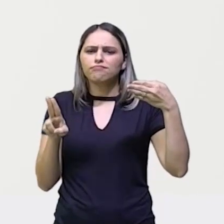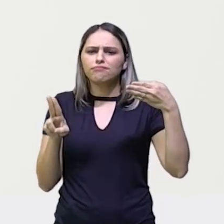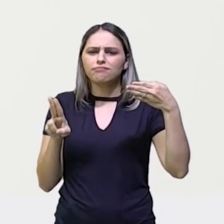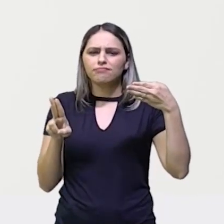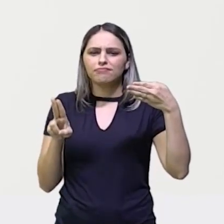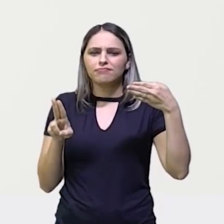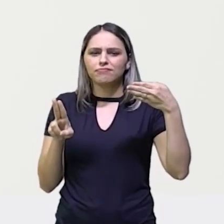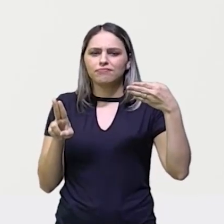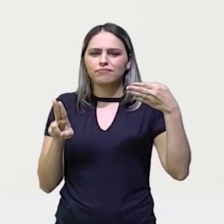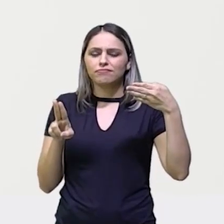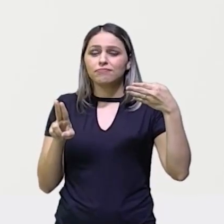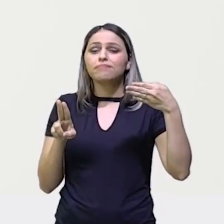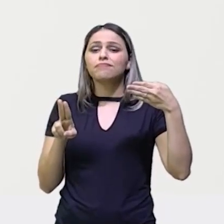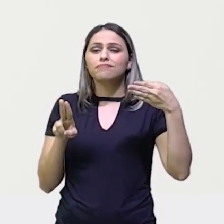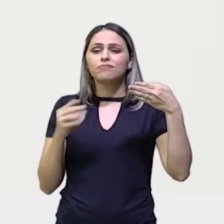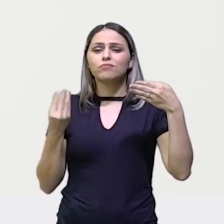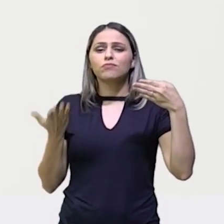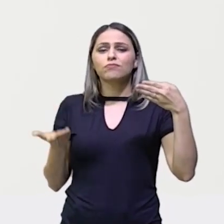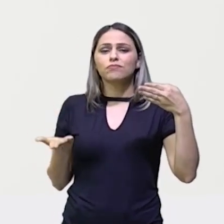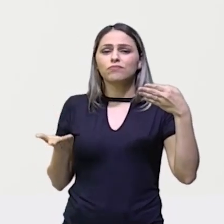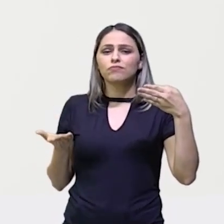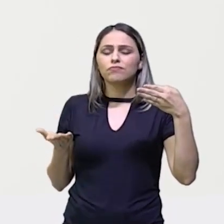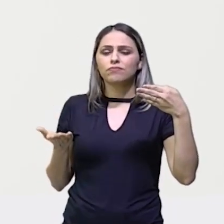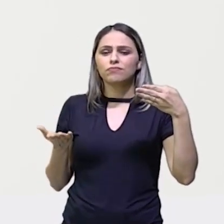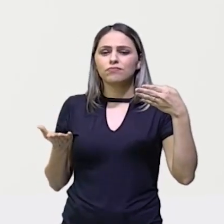crianças? Ele se chama